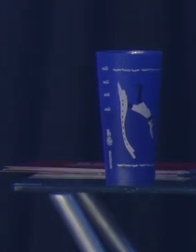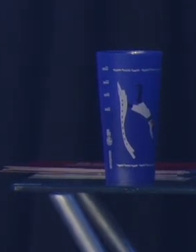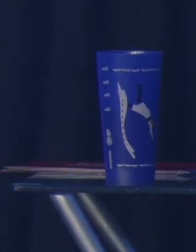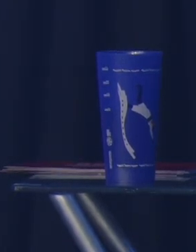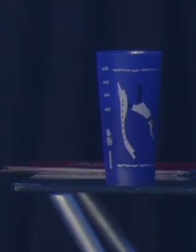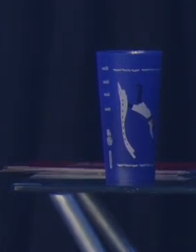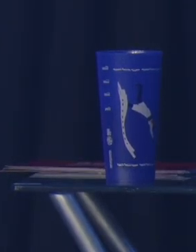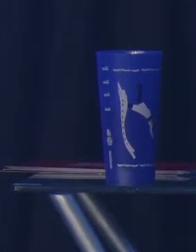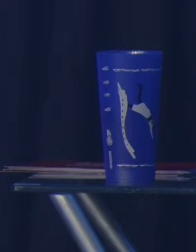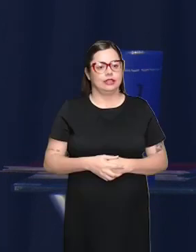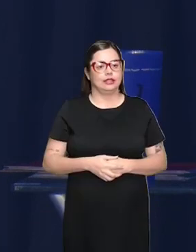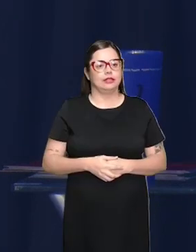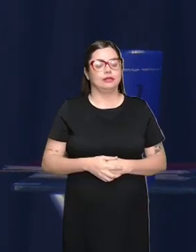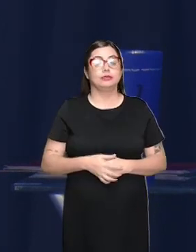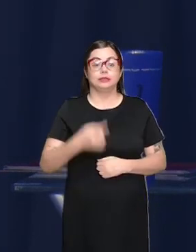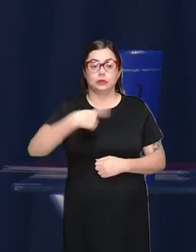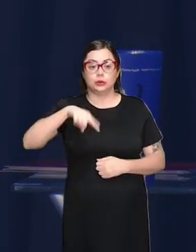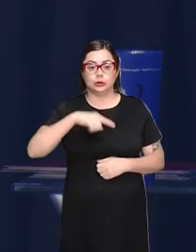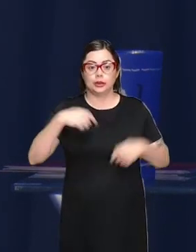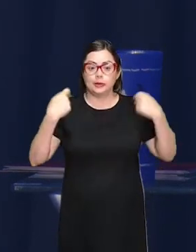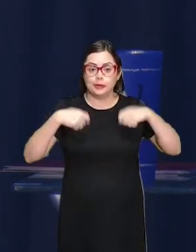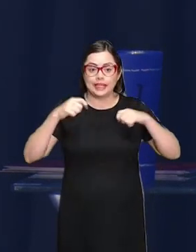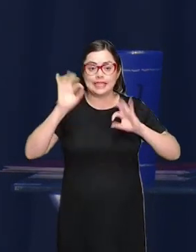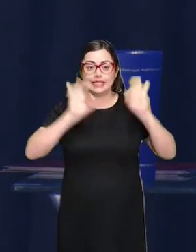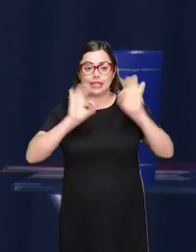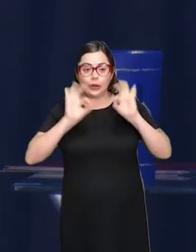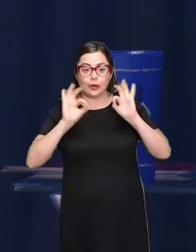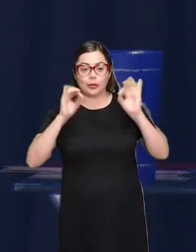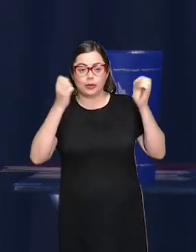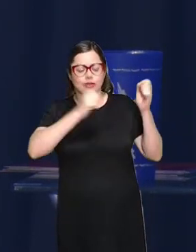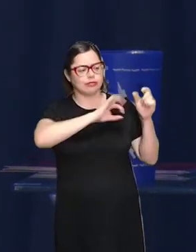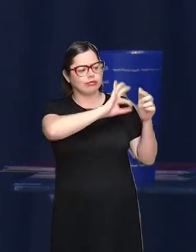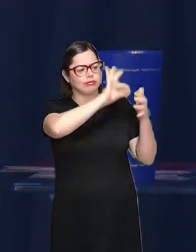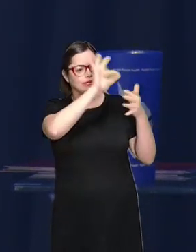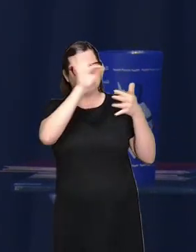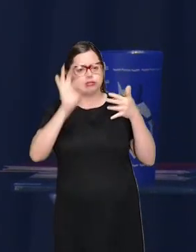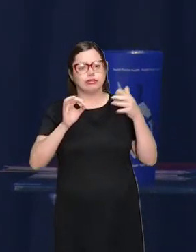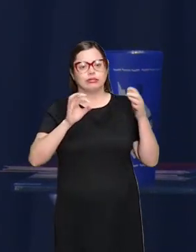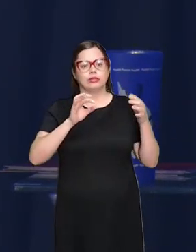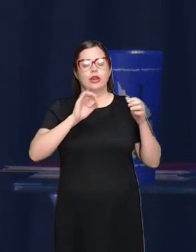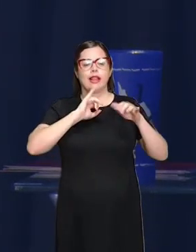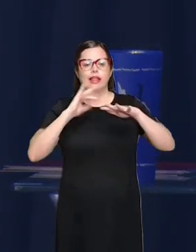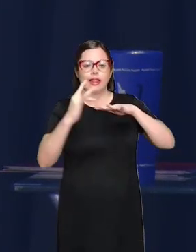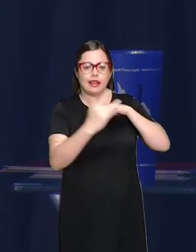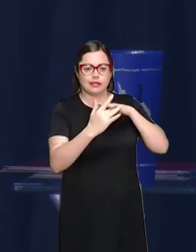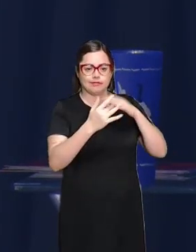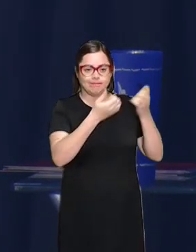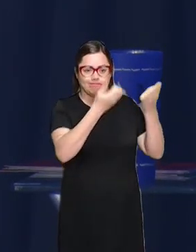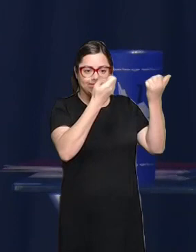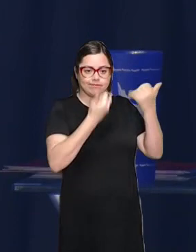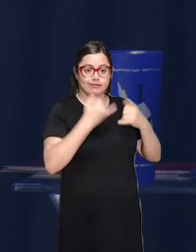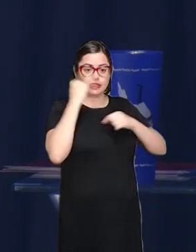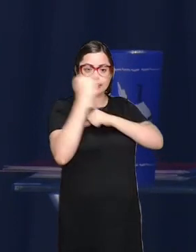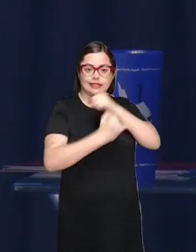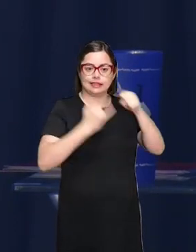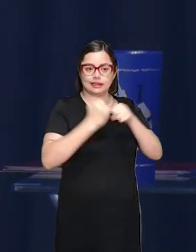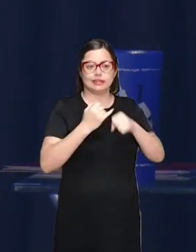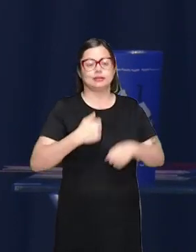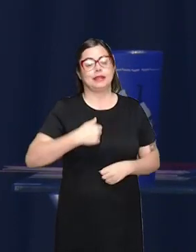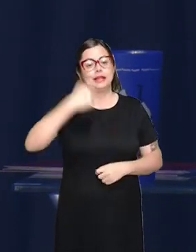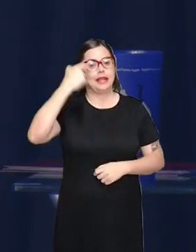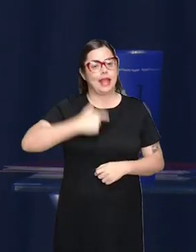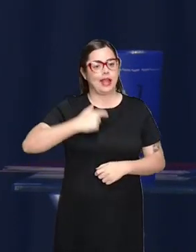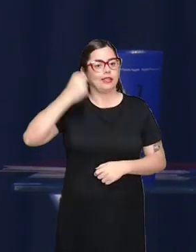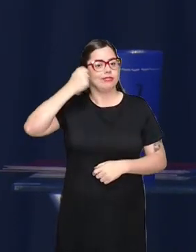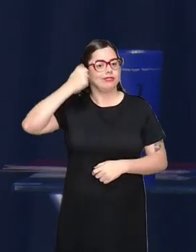que os algoritmos vão ficar mostrando sempre a mesma coisa, sempre, né? Achei muito legal. Eu esqueci de me